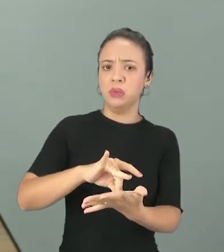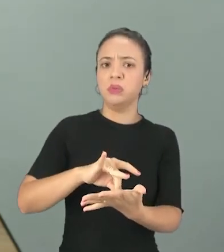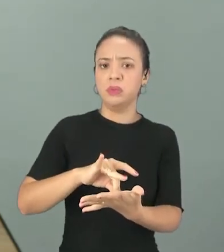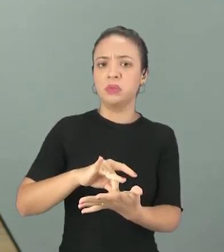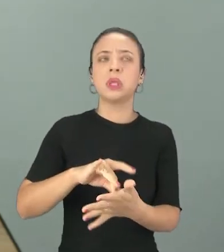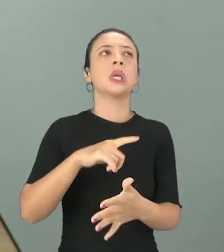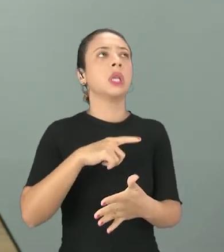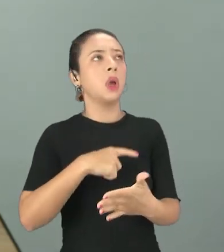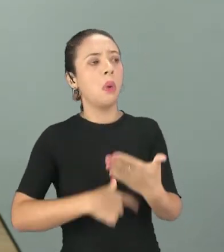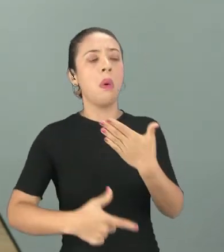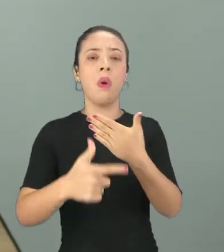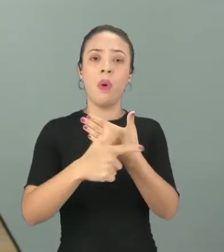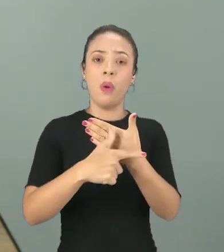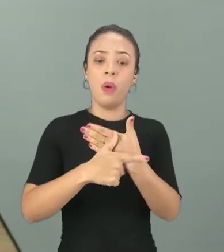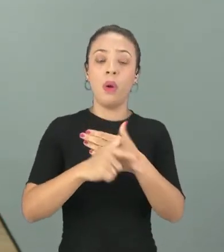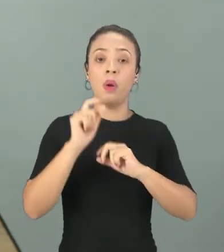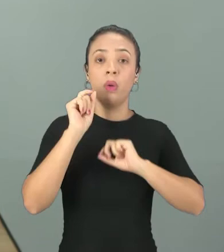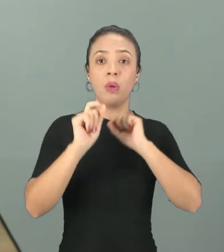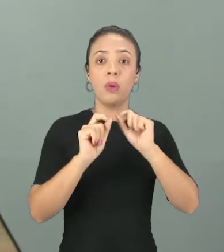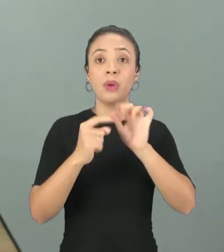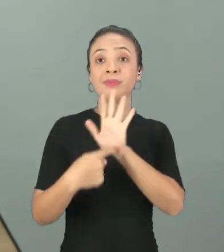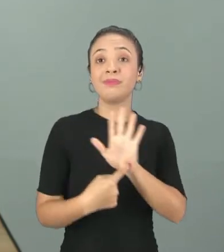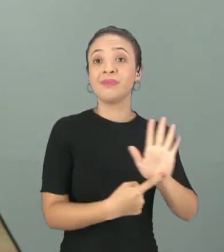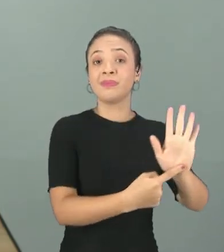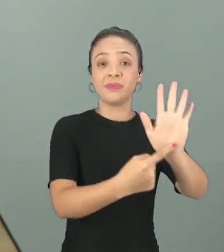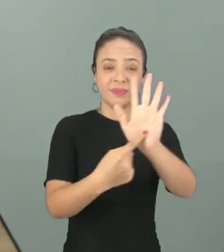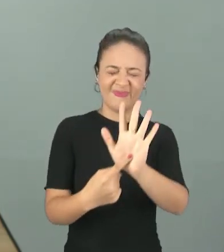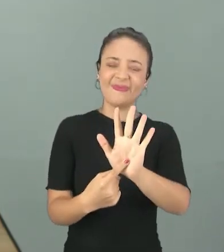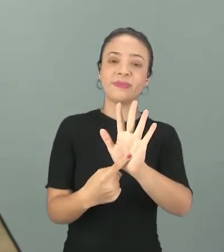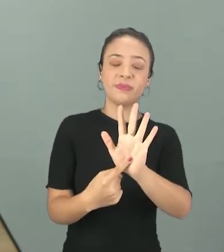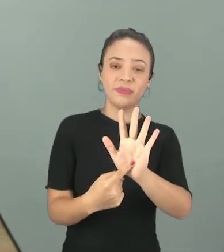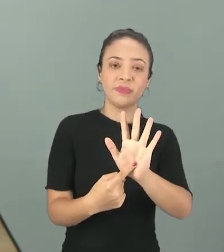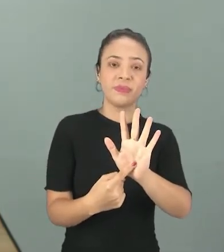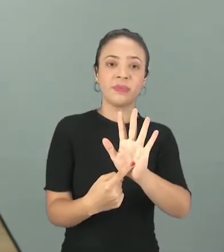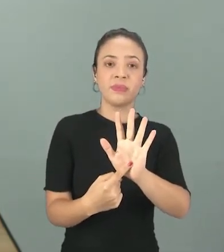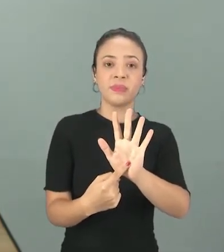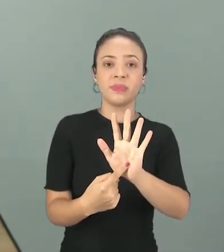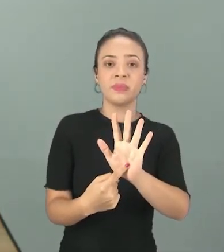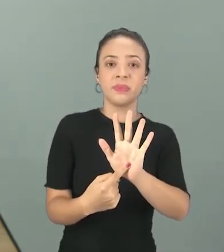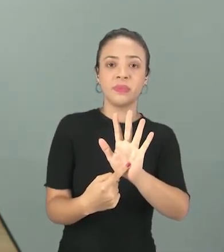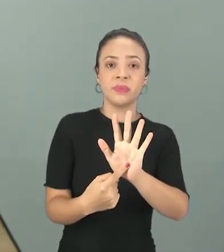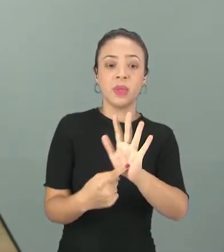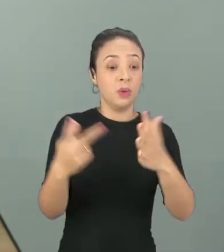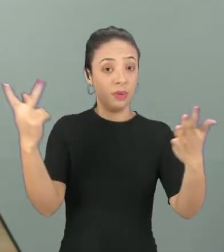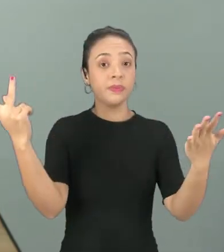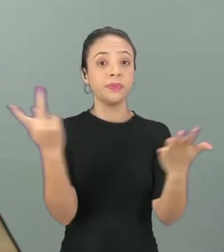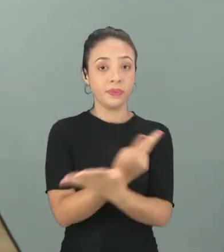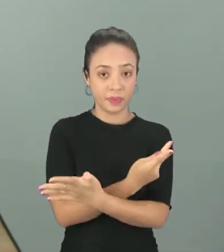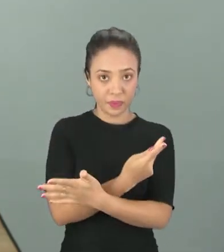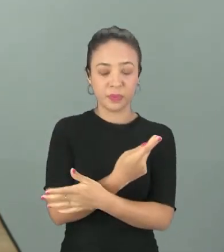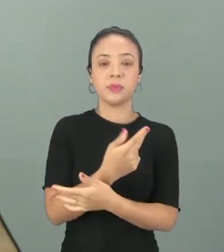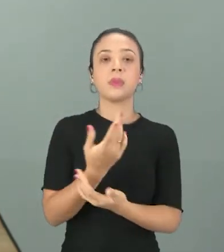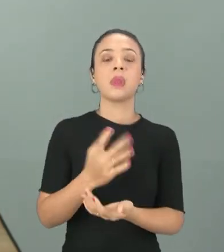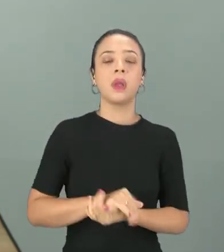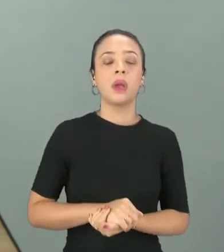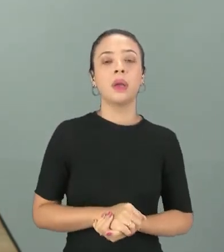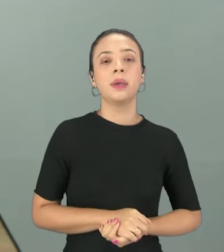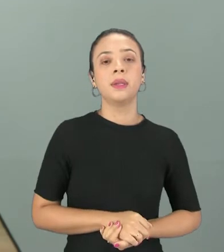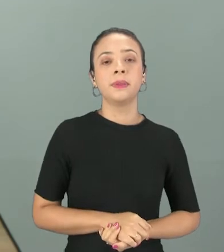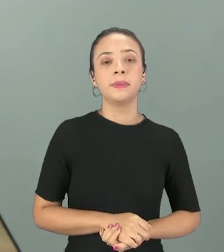Trazendo com o objetivo direto para expor determinado acontecimento,